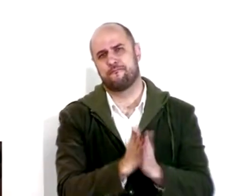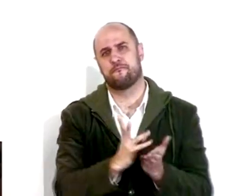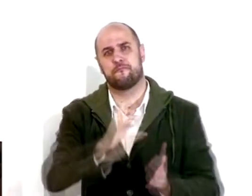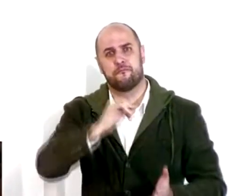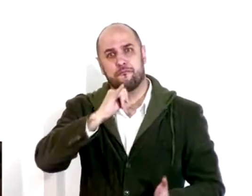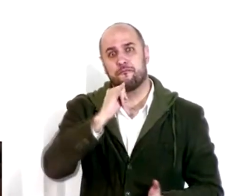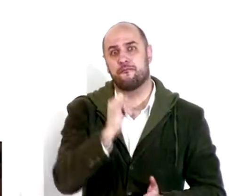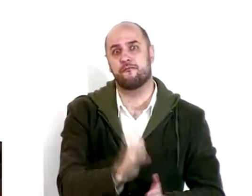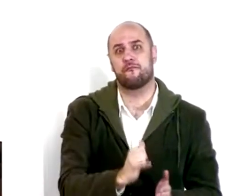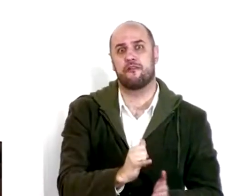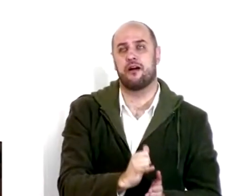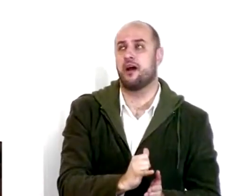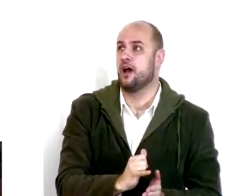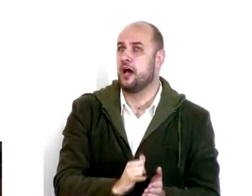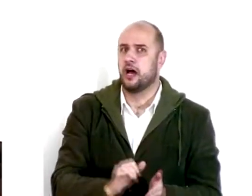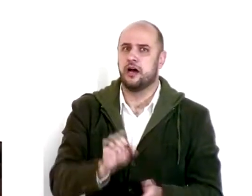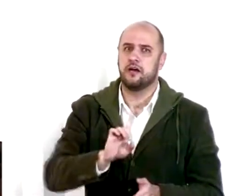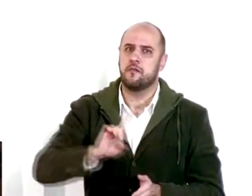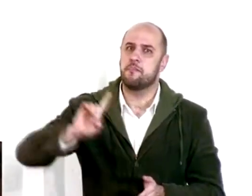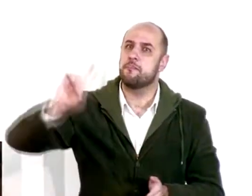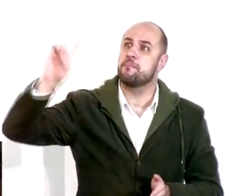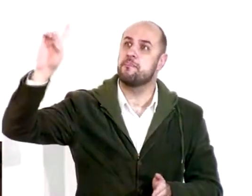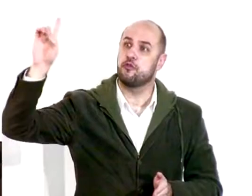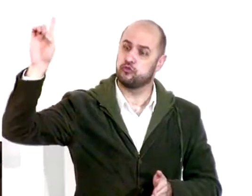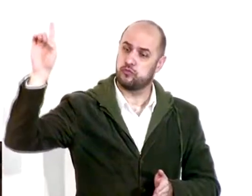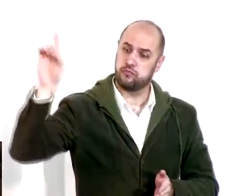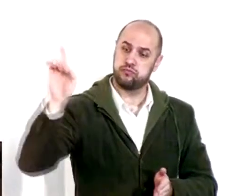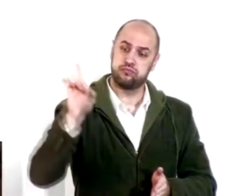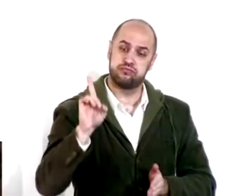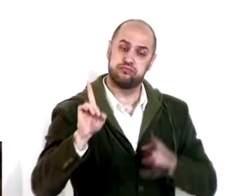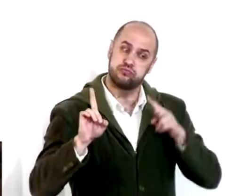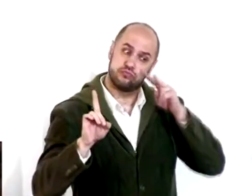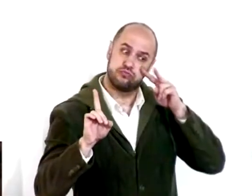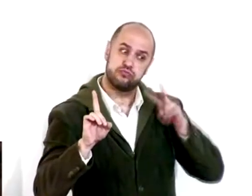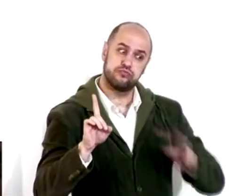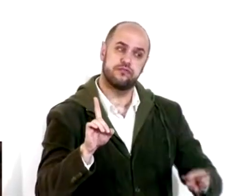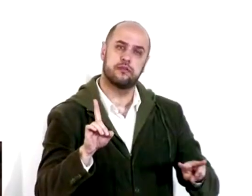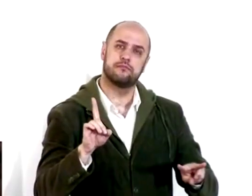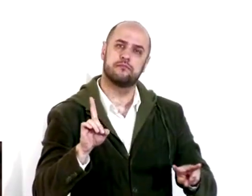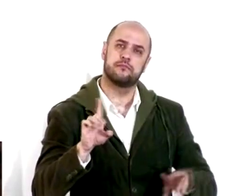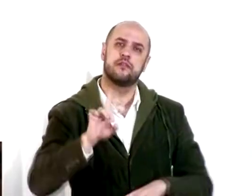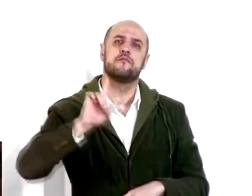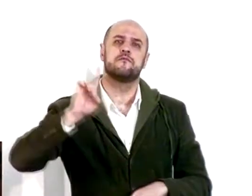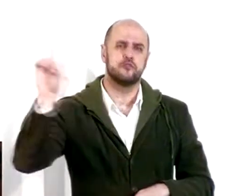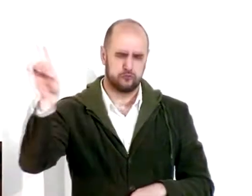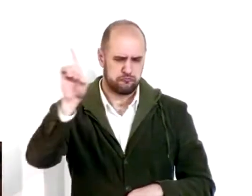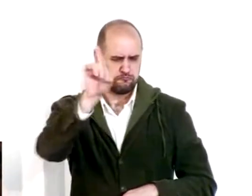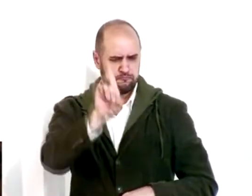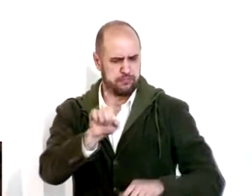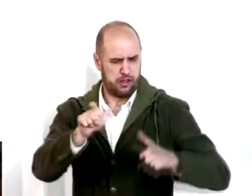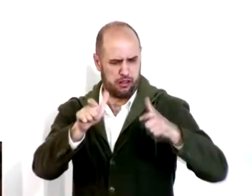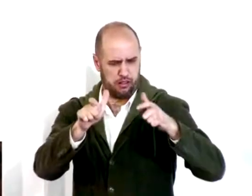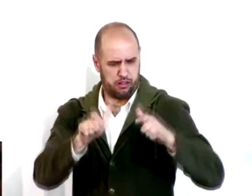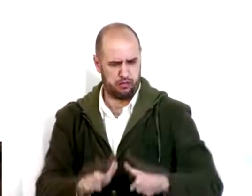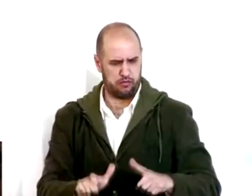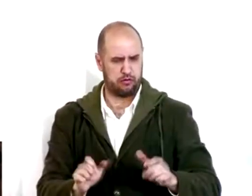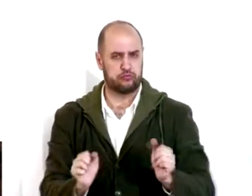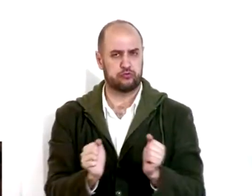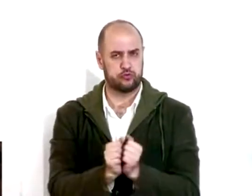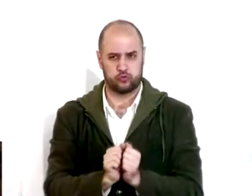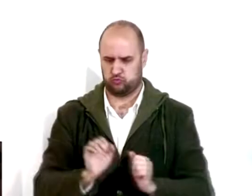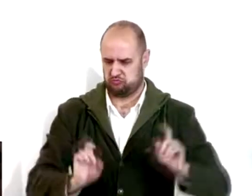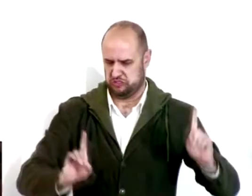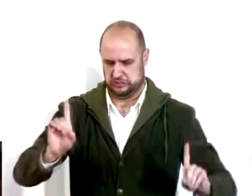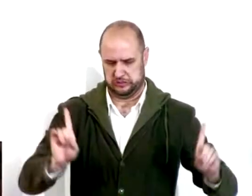diz que Deus assiste na congregação, Ele toma o seu lugar entre os deuses,